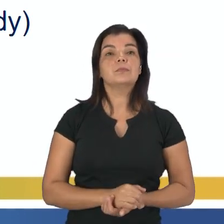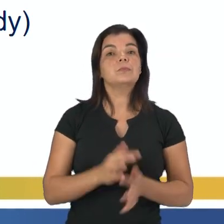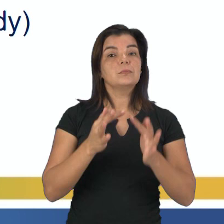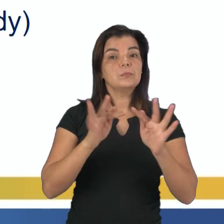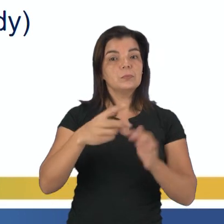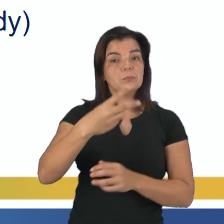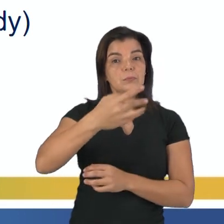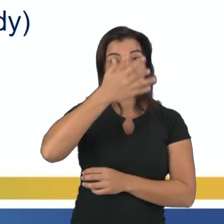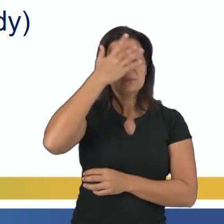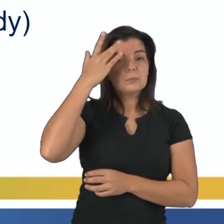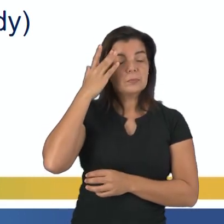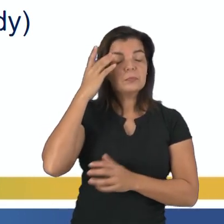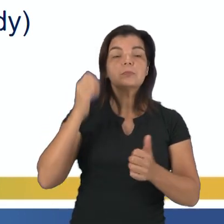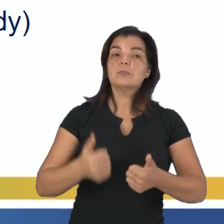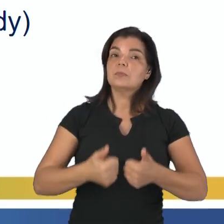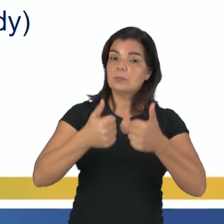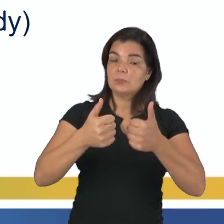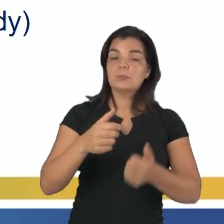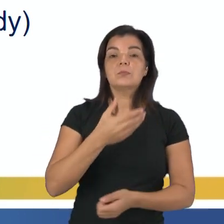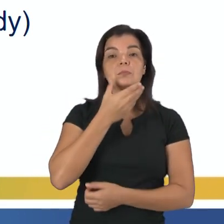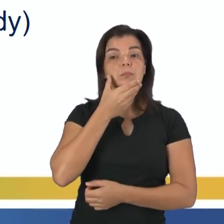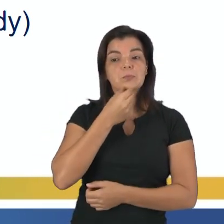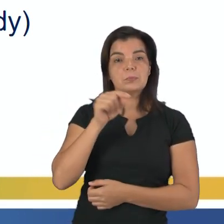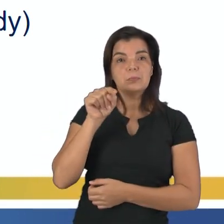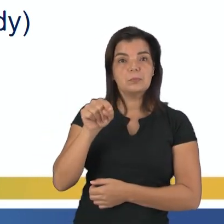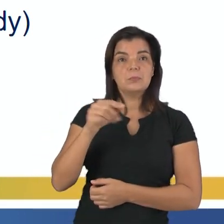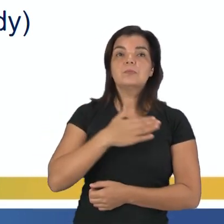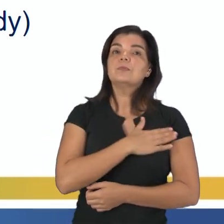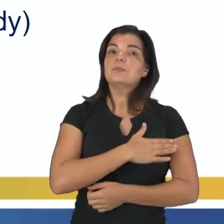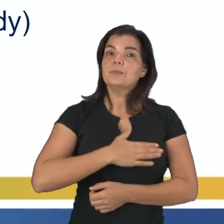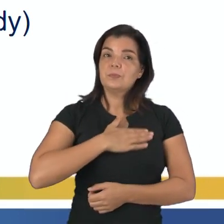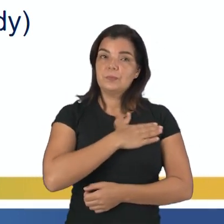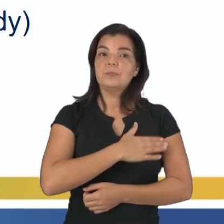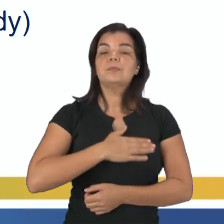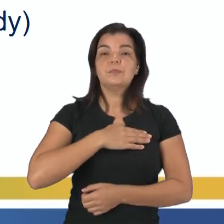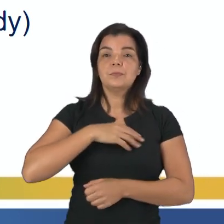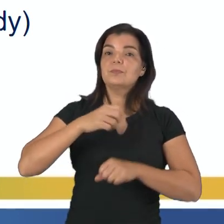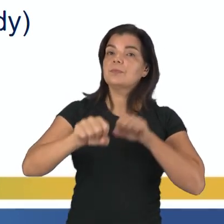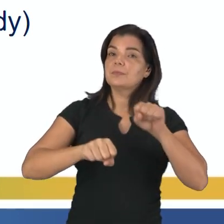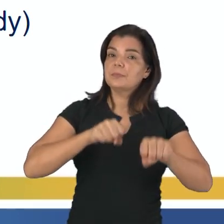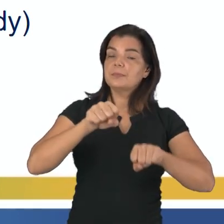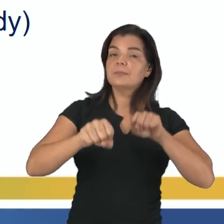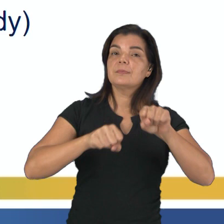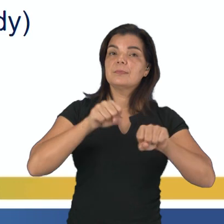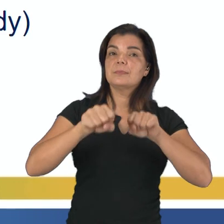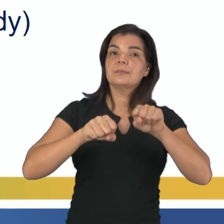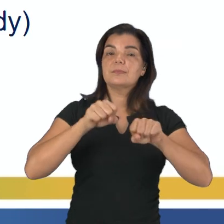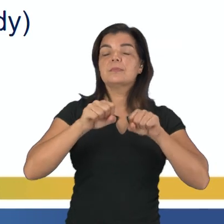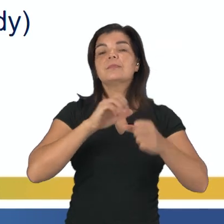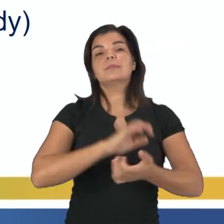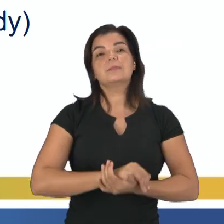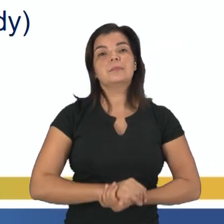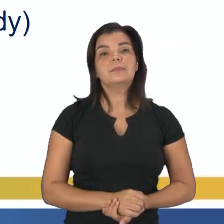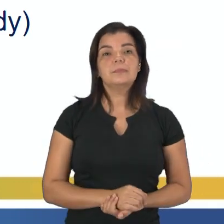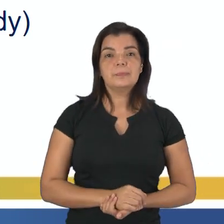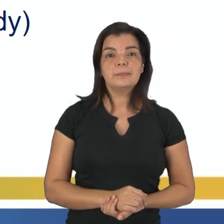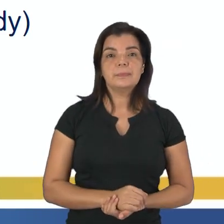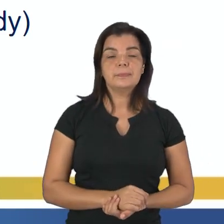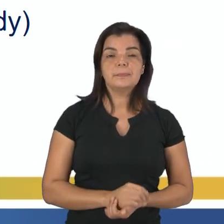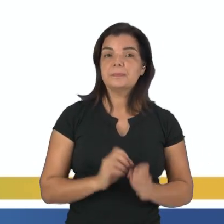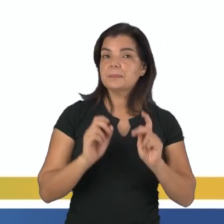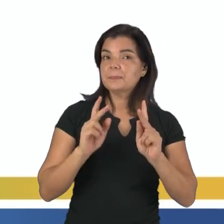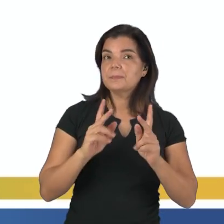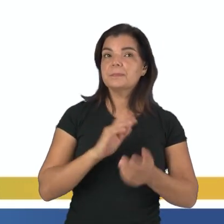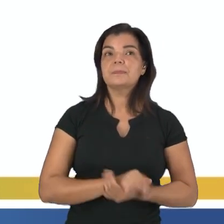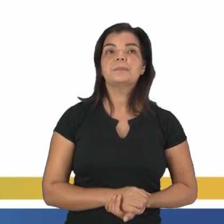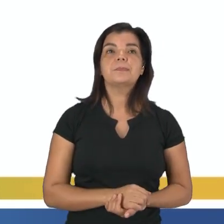frase positiva, então nós temos que colocar o S no final do verbo. He likes to ride a bike. Ele gosta de andar de bicicleta,